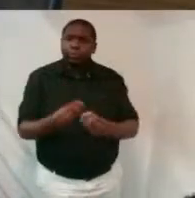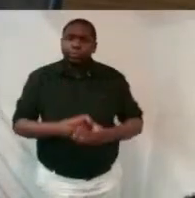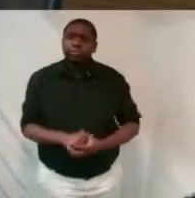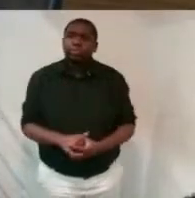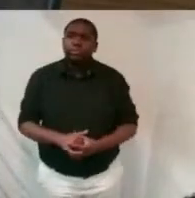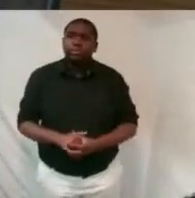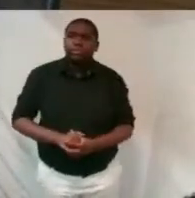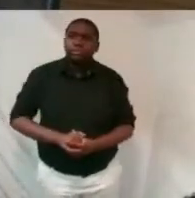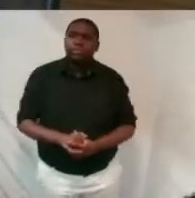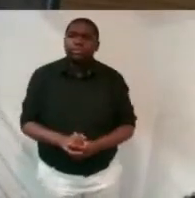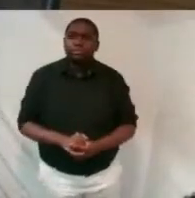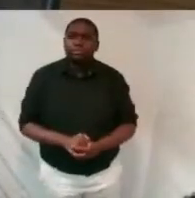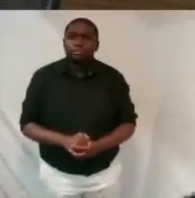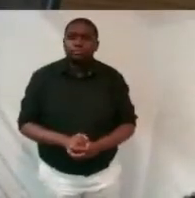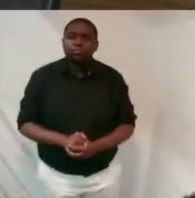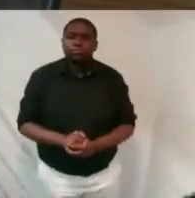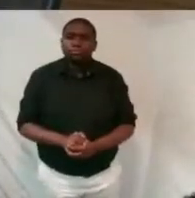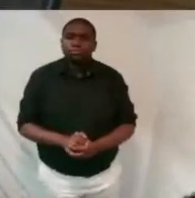internet.